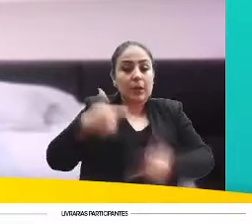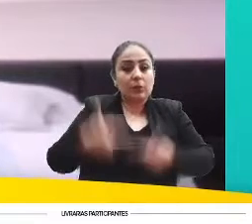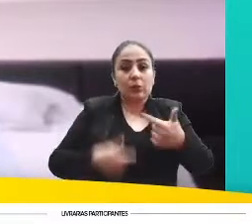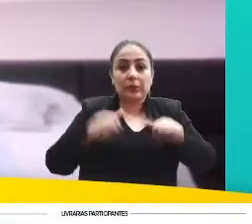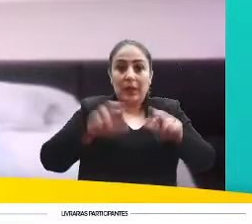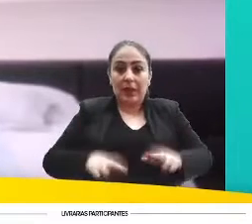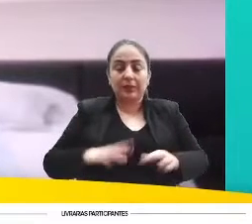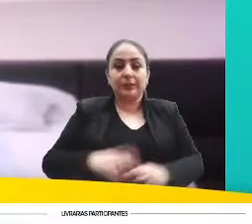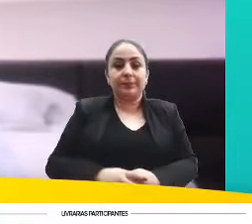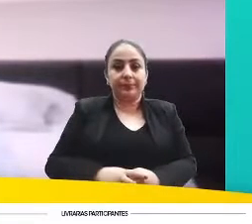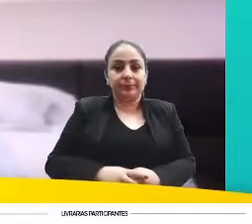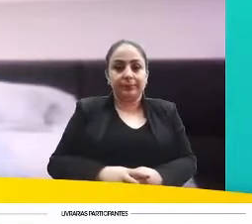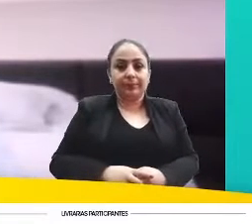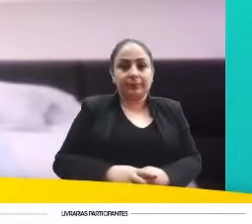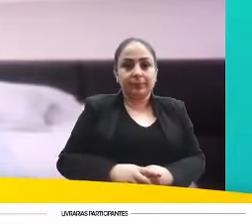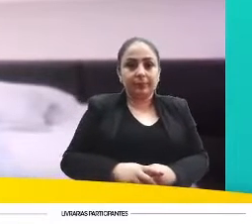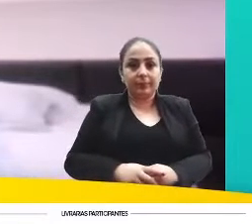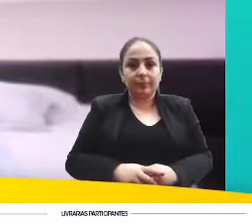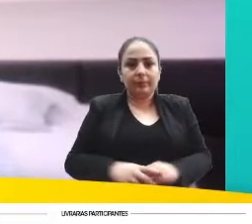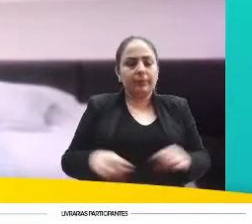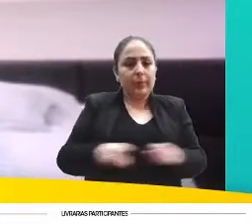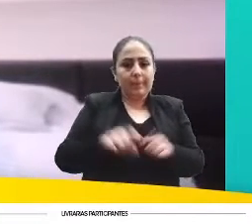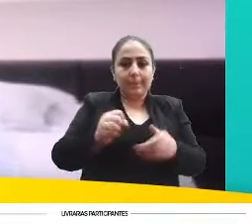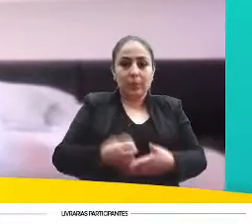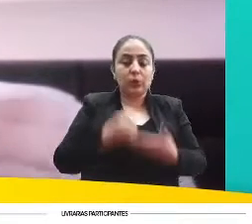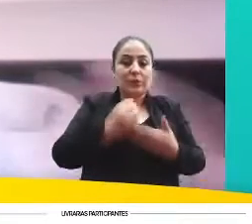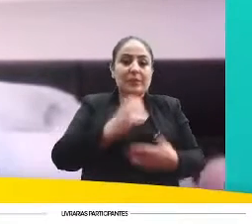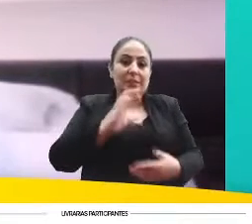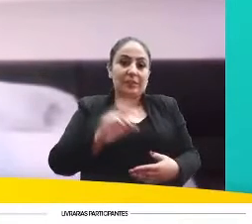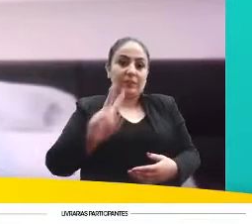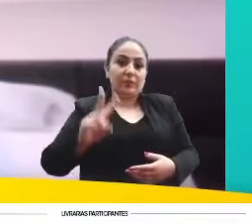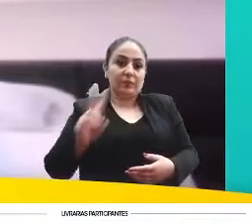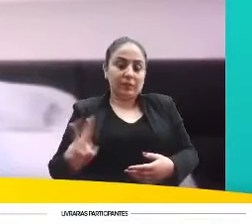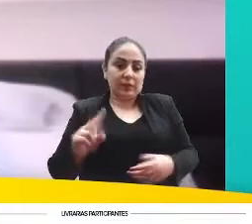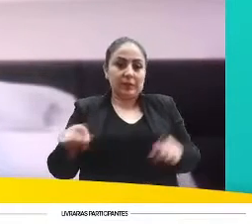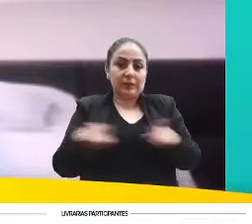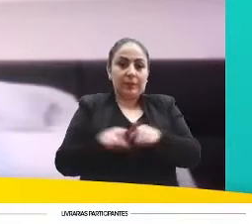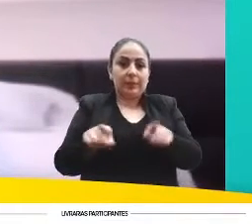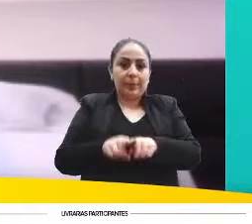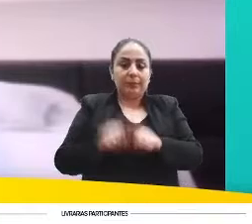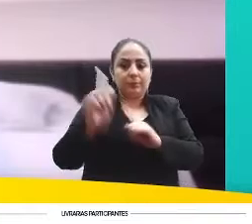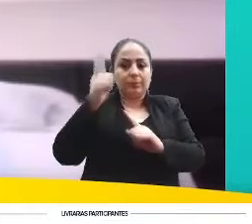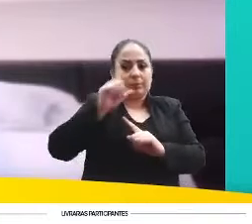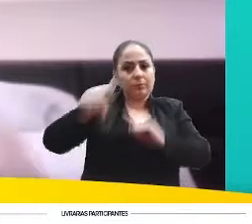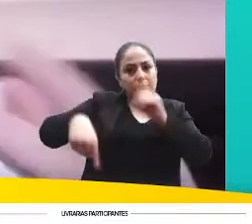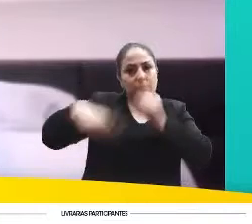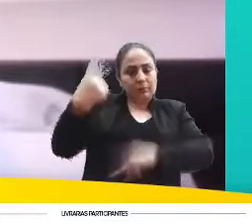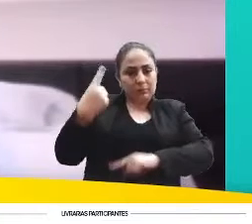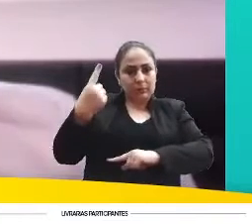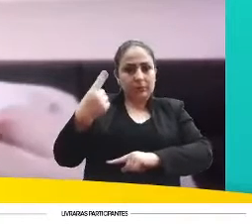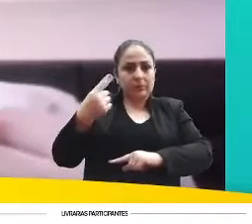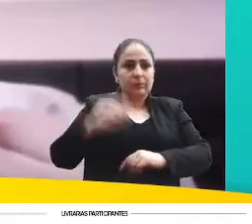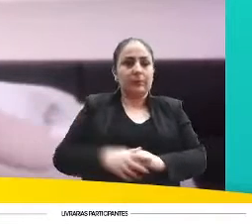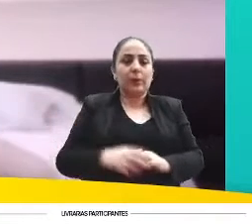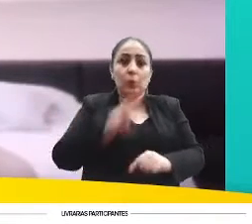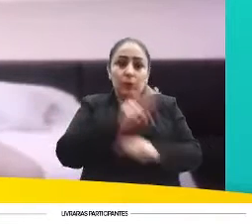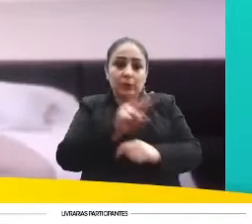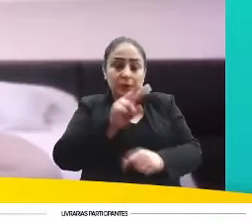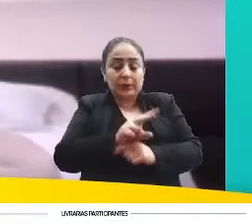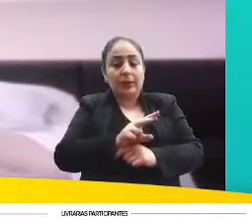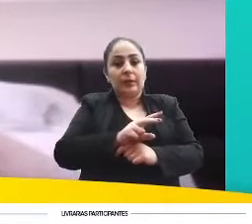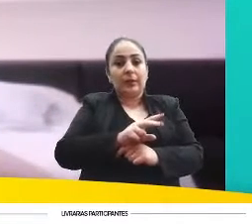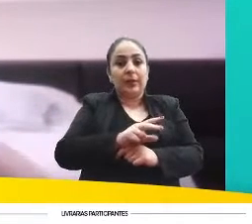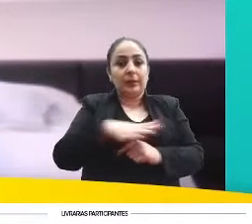trabalhador e apoiador do CVV e um grande trabalhador no combate ao suicídio e na prevenção ao